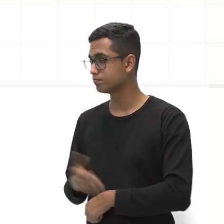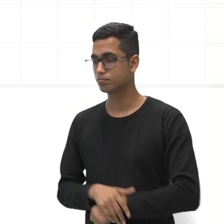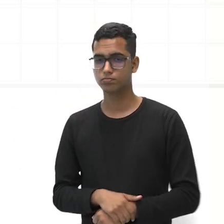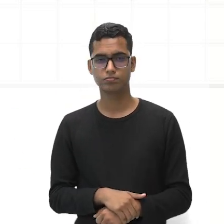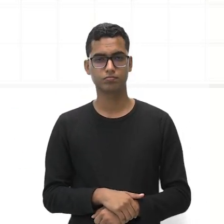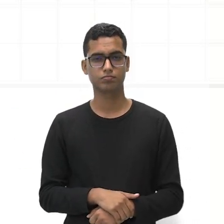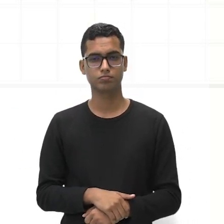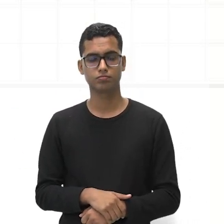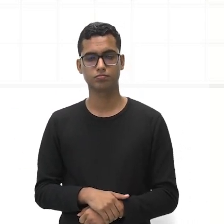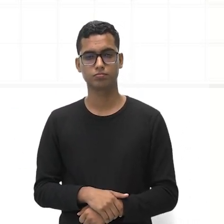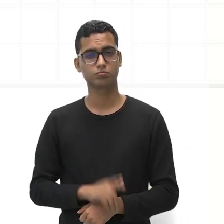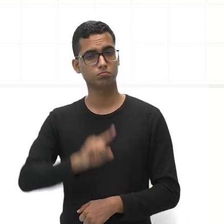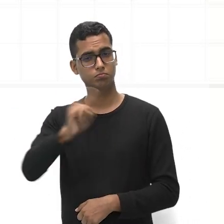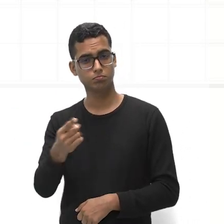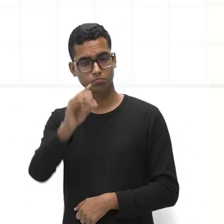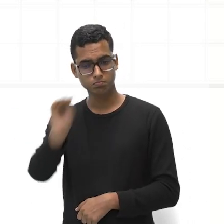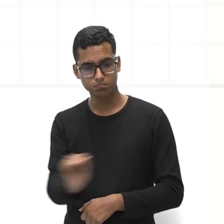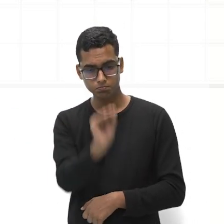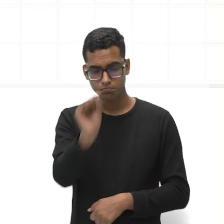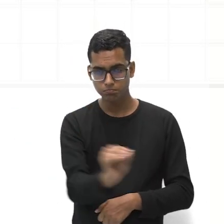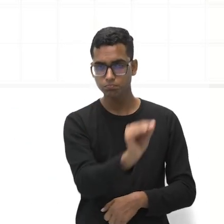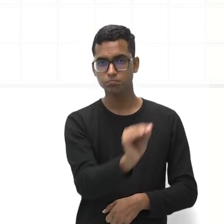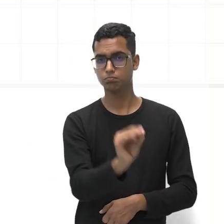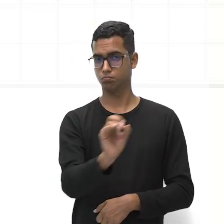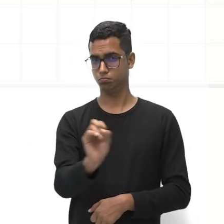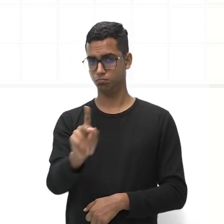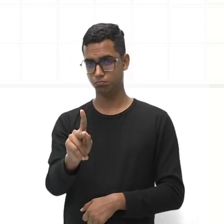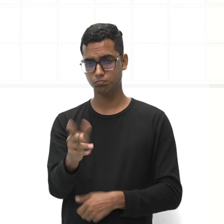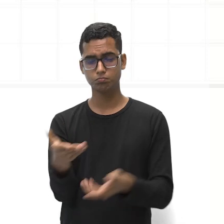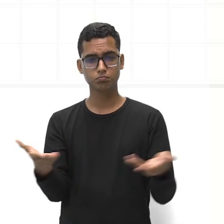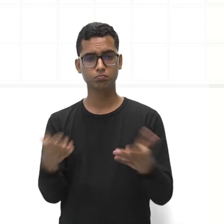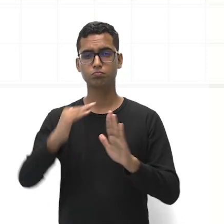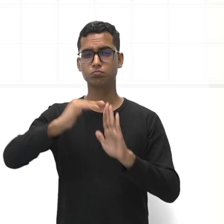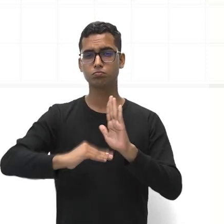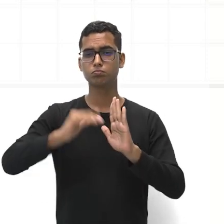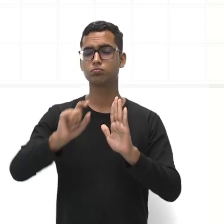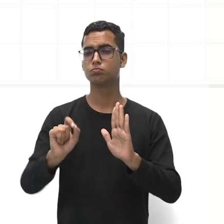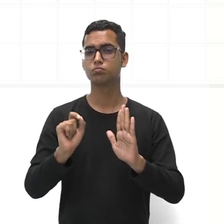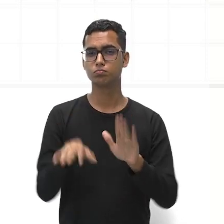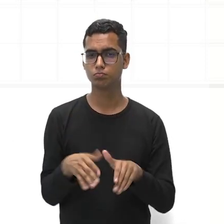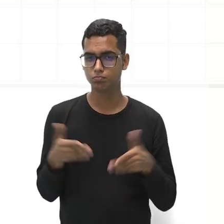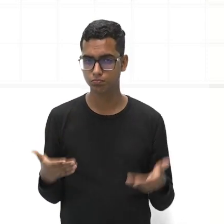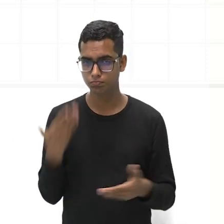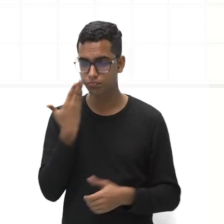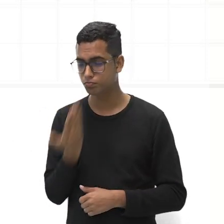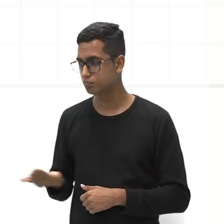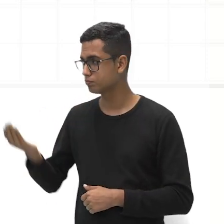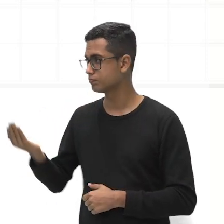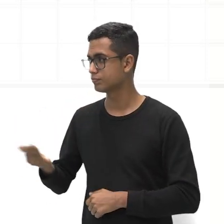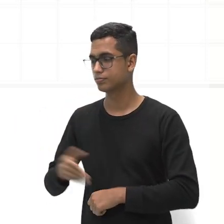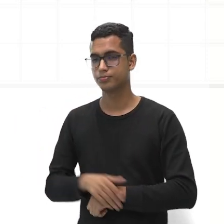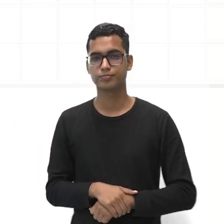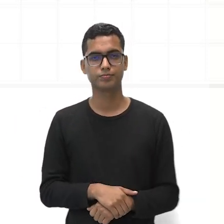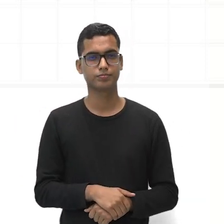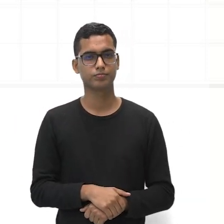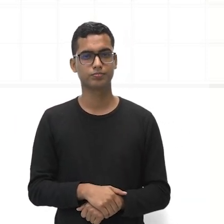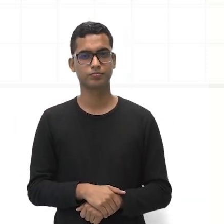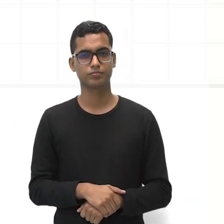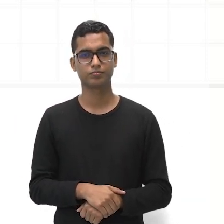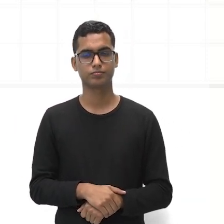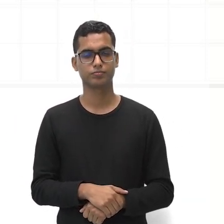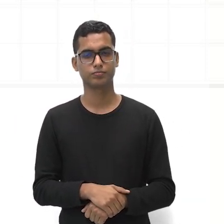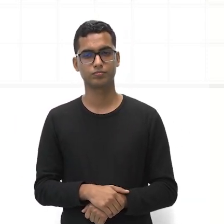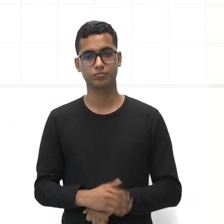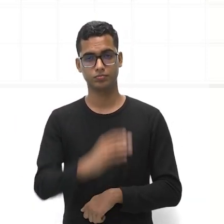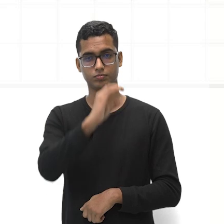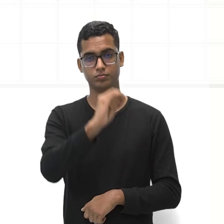deslocar a vírgula duas casas para a direita. Então, quem vai ser o nosso desconto? O nosso desconto vai ser igual. Quando eu multiplico esse número